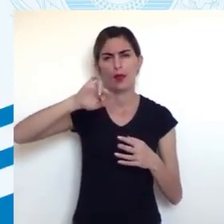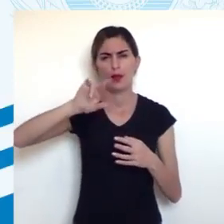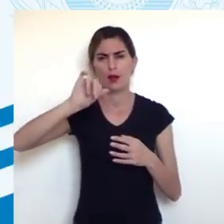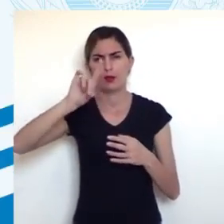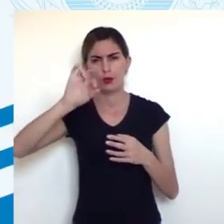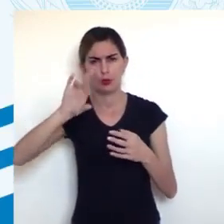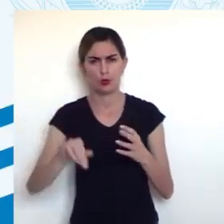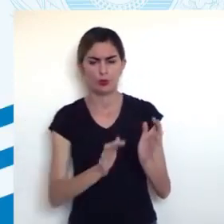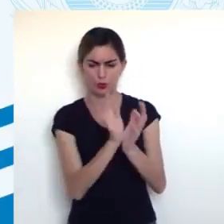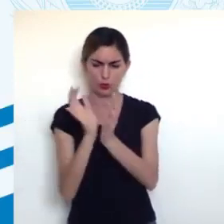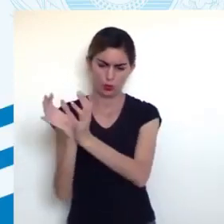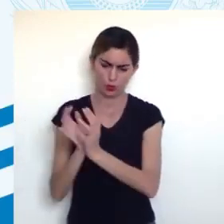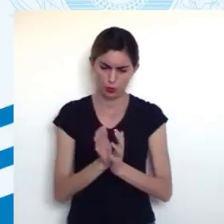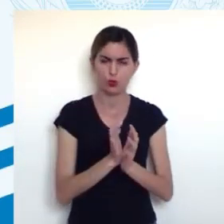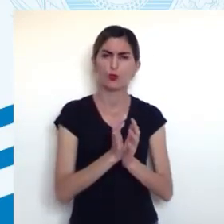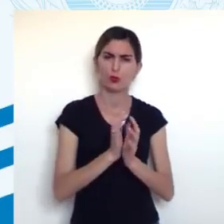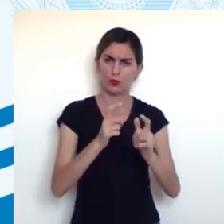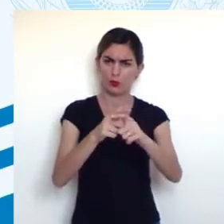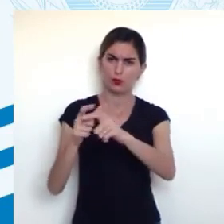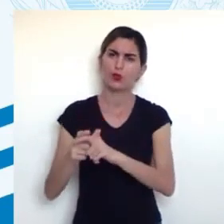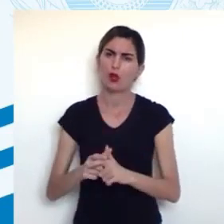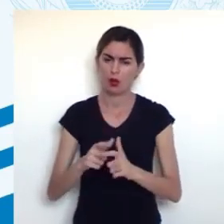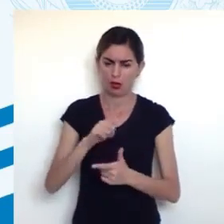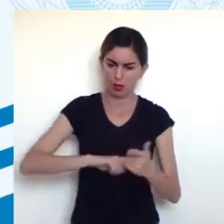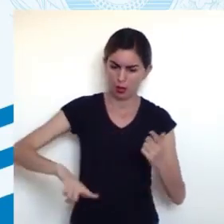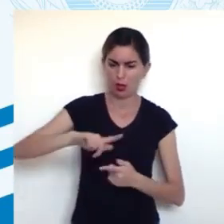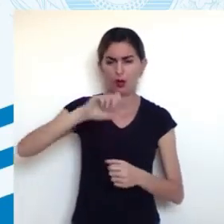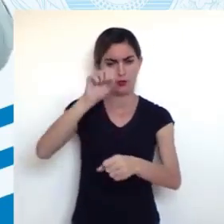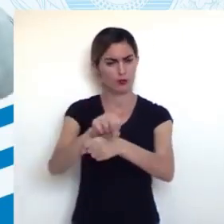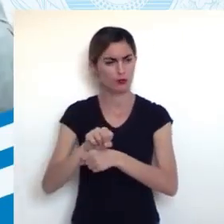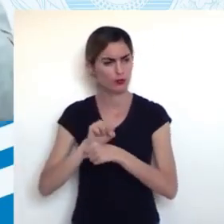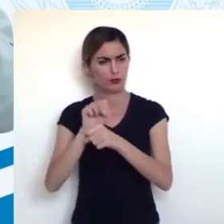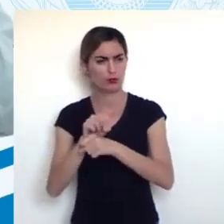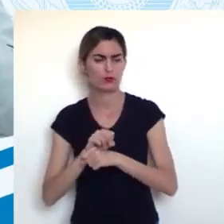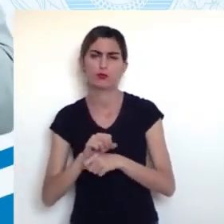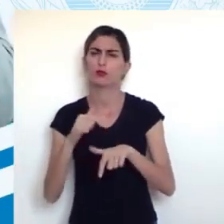e portuários. Então eram greves